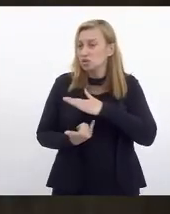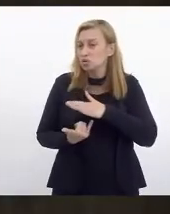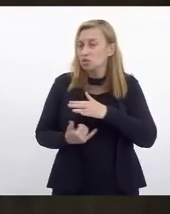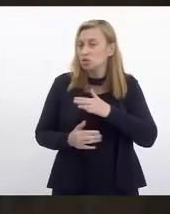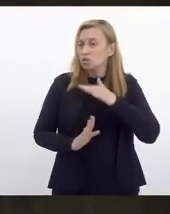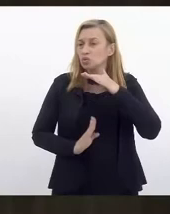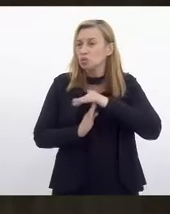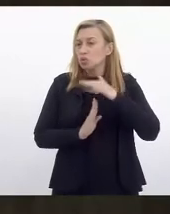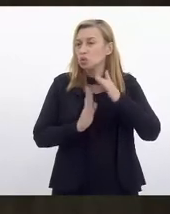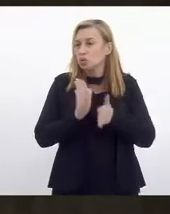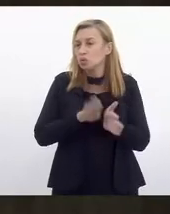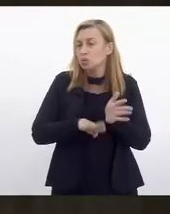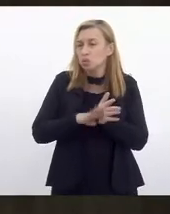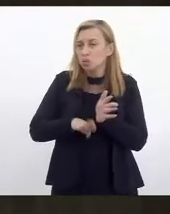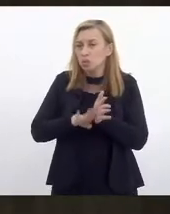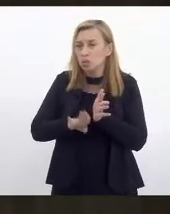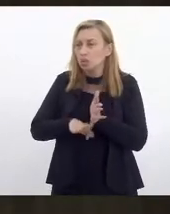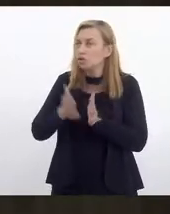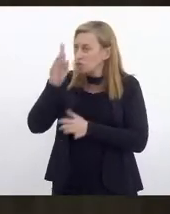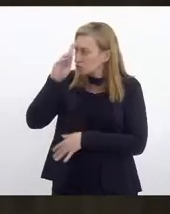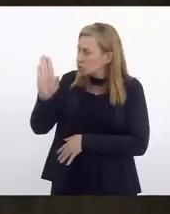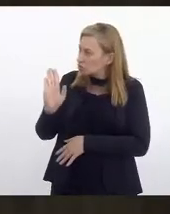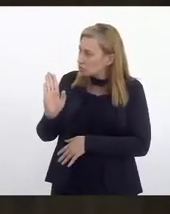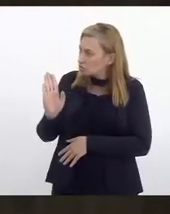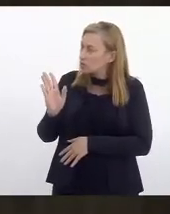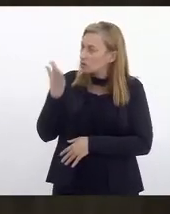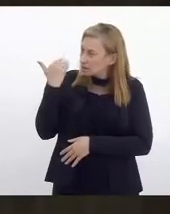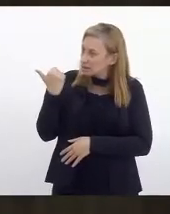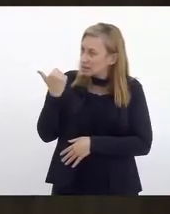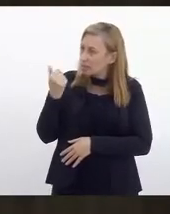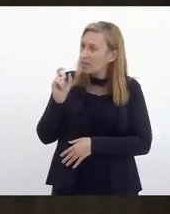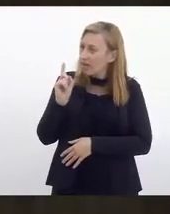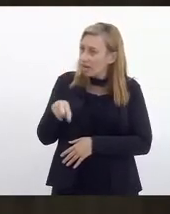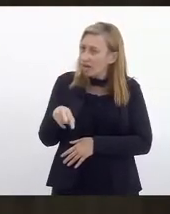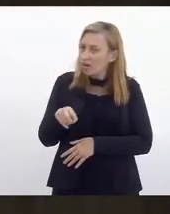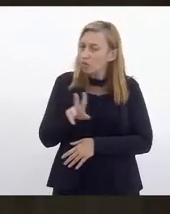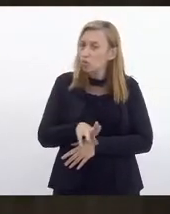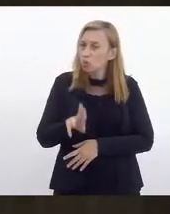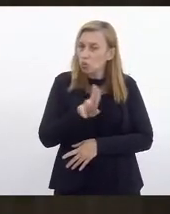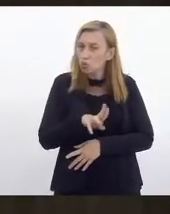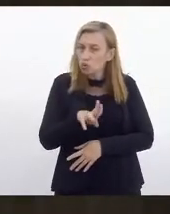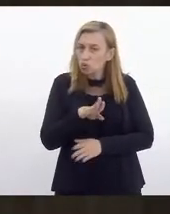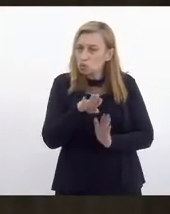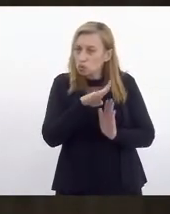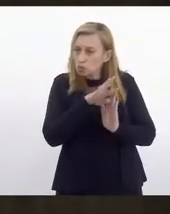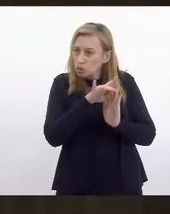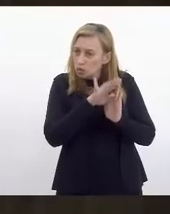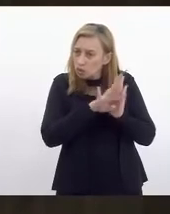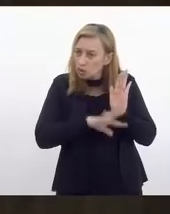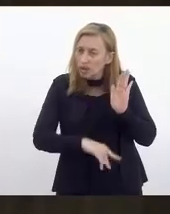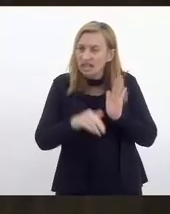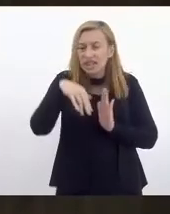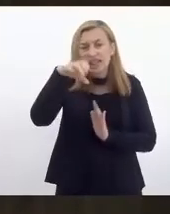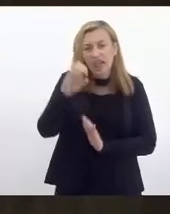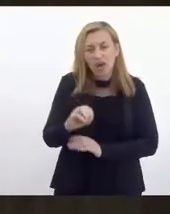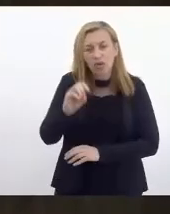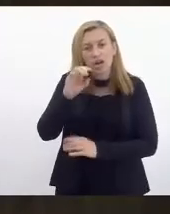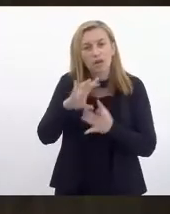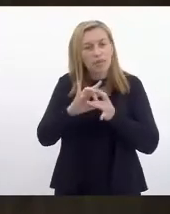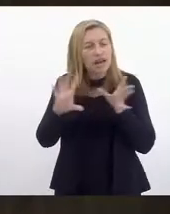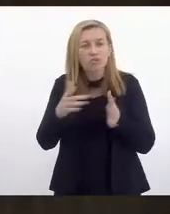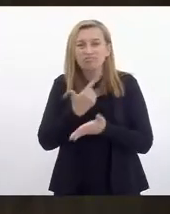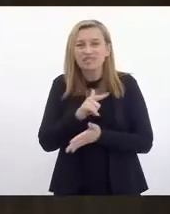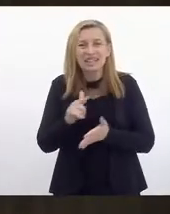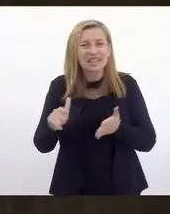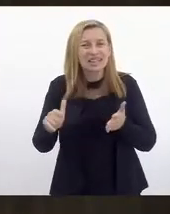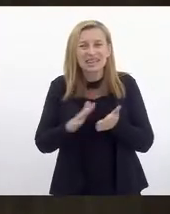Gastos, que Vossa Excelência bem sabe, é um instrumento da agenda neoliberal, não é? Não tem nada